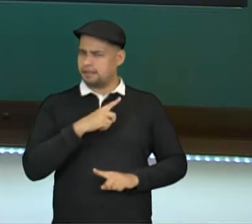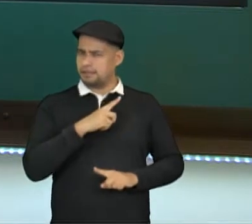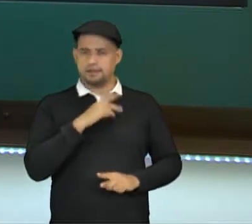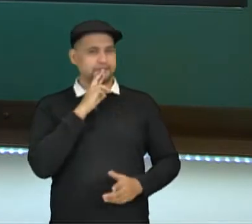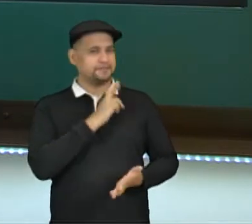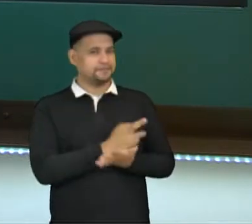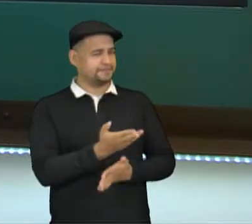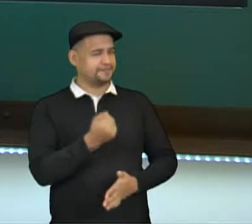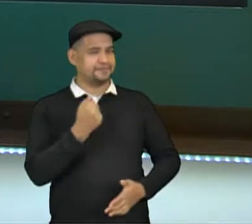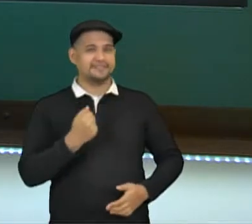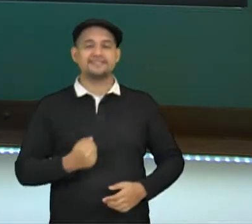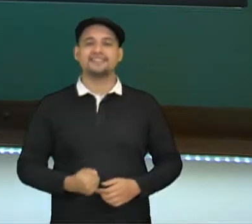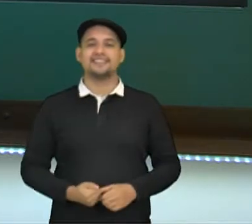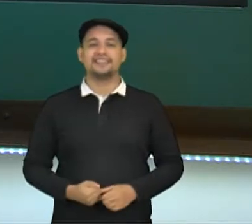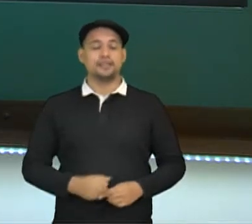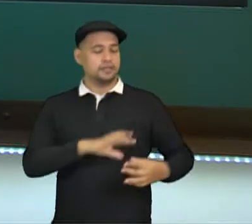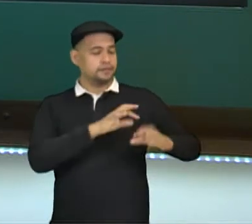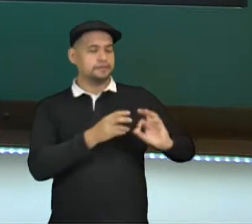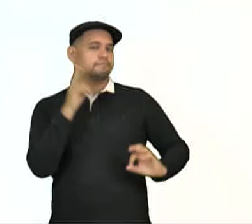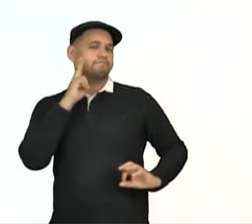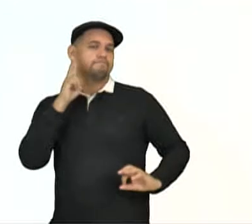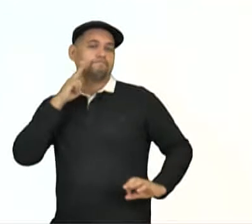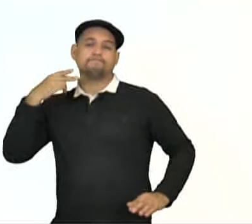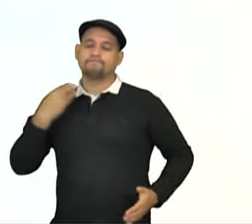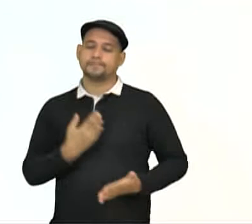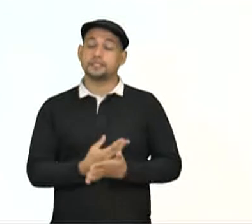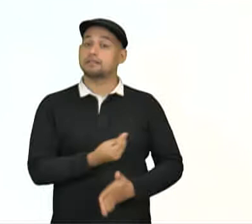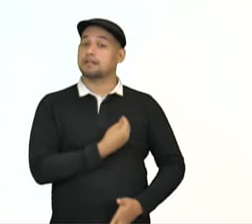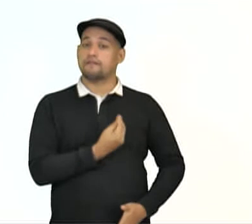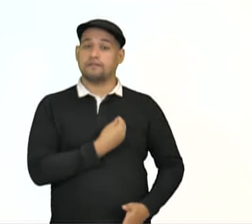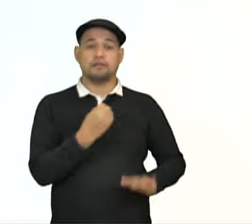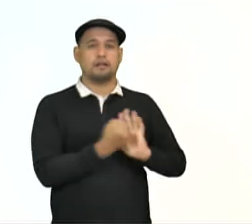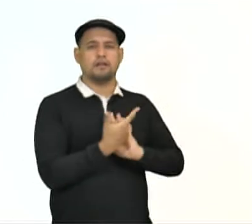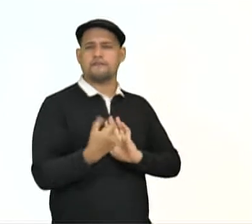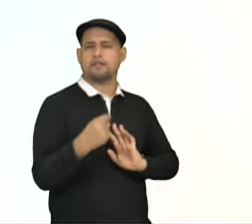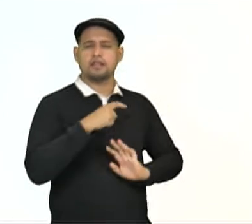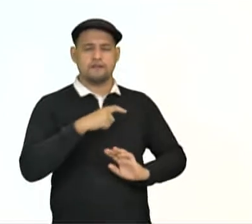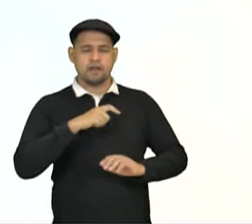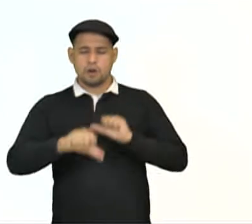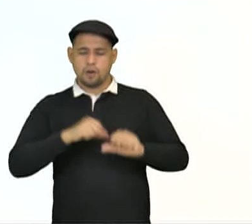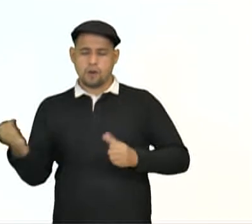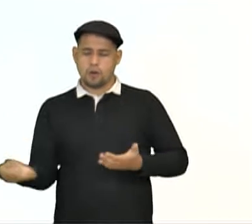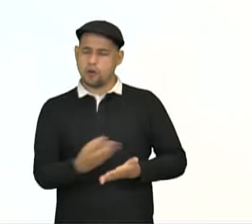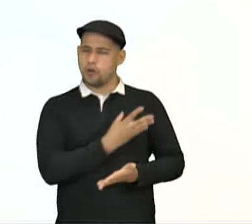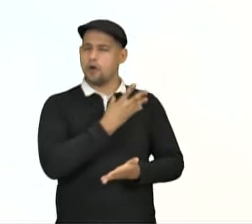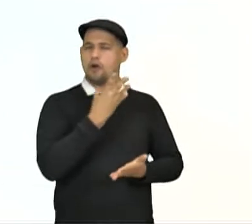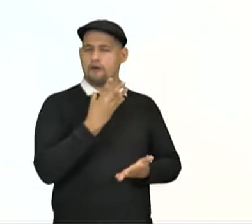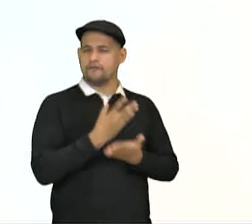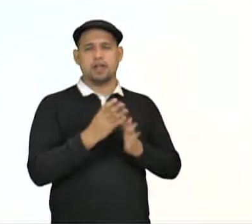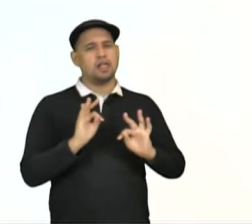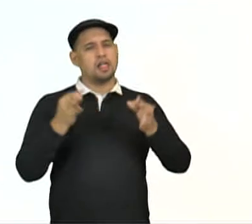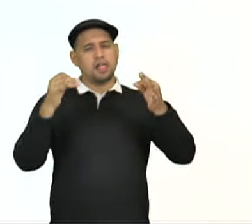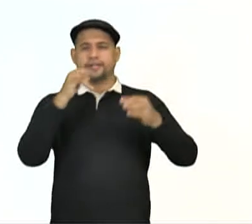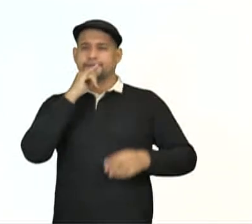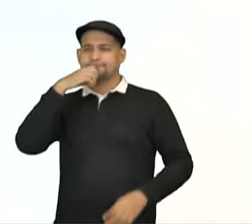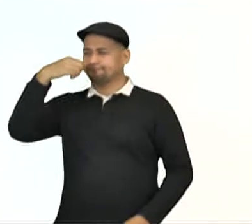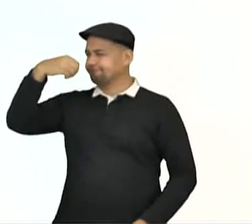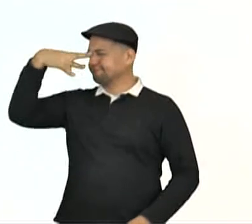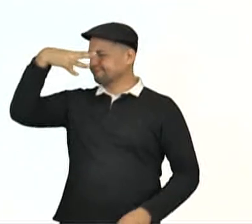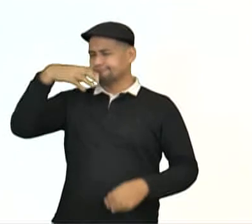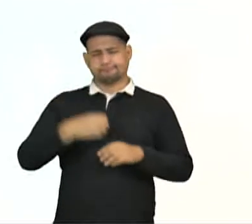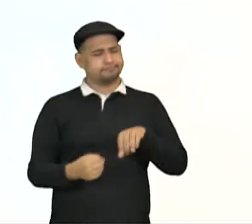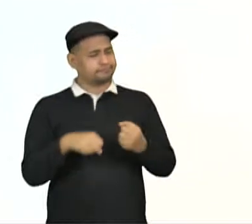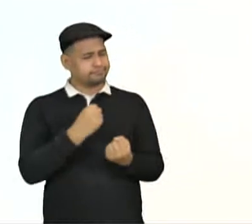pergunta? Contexto histórico. Na virada do século XX, tivemos inúmeras inovações tecnológicas, tais como eletricidade, raio-x, rádio, automóveis,